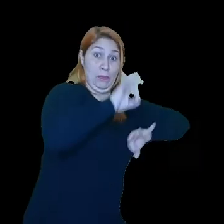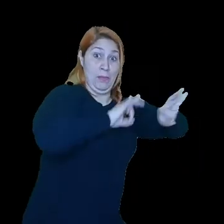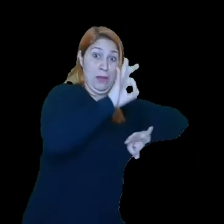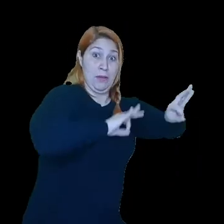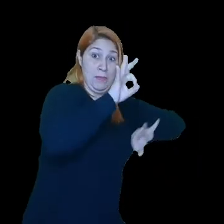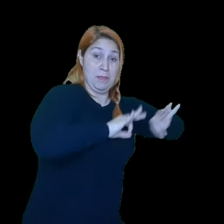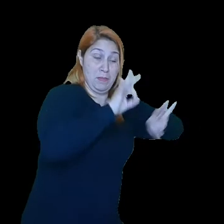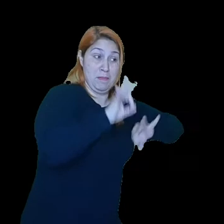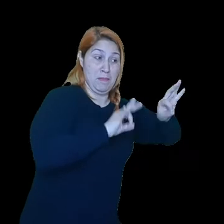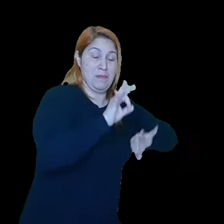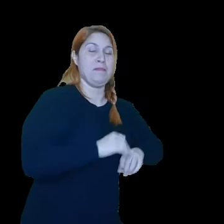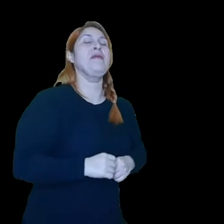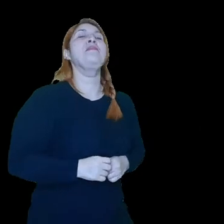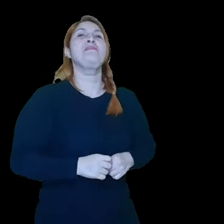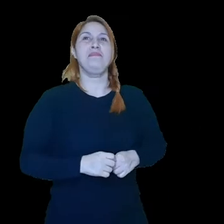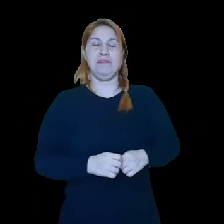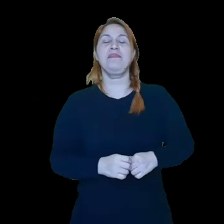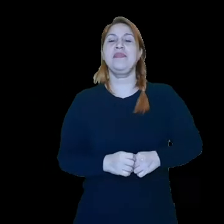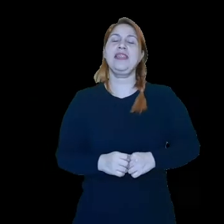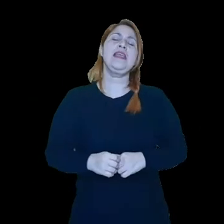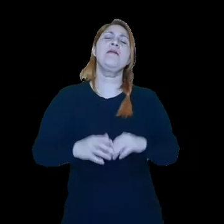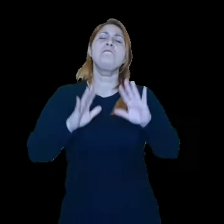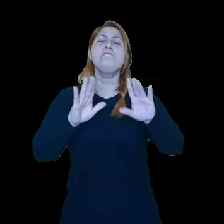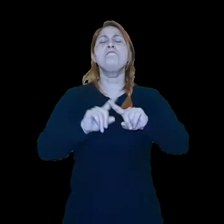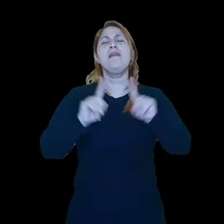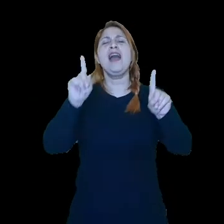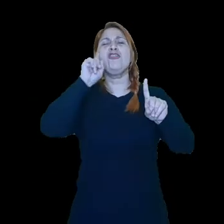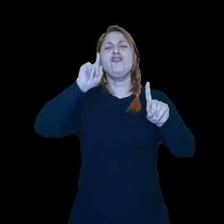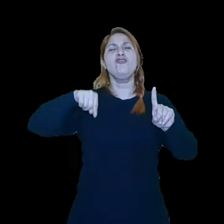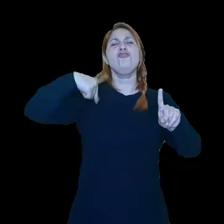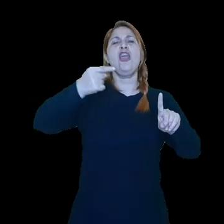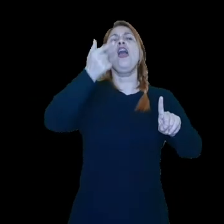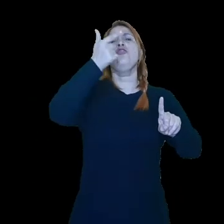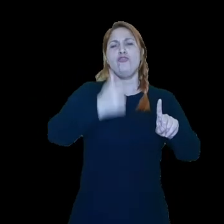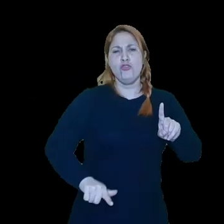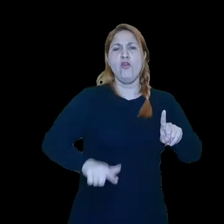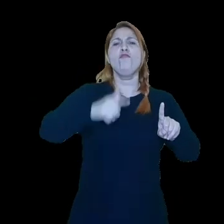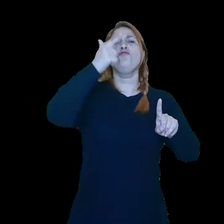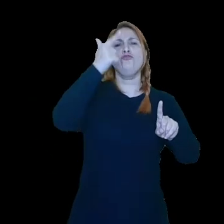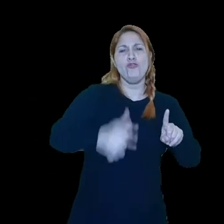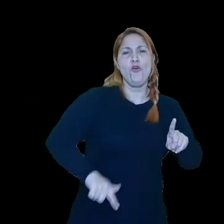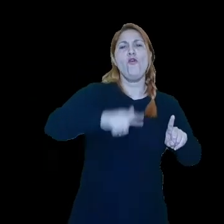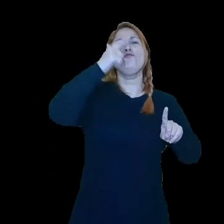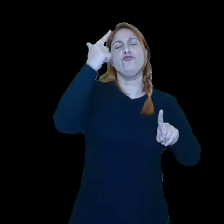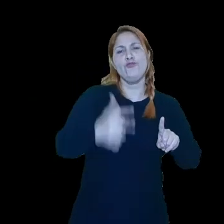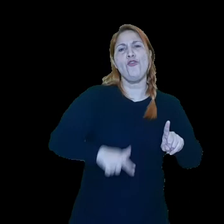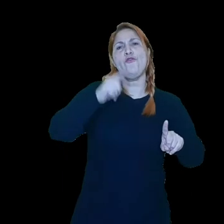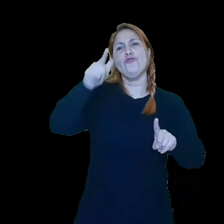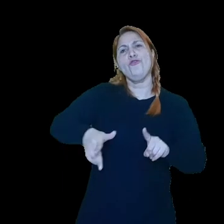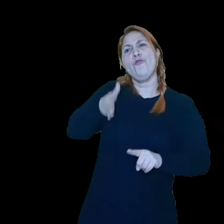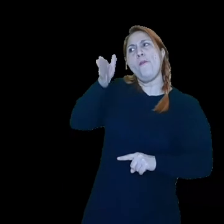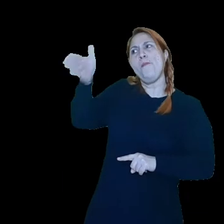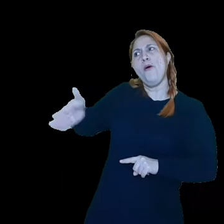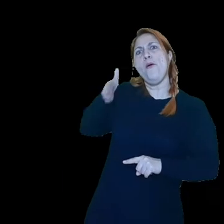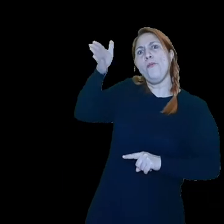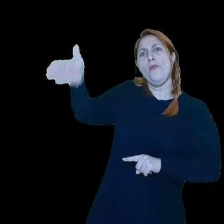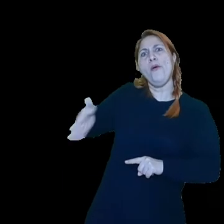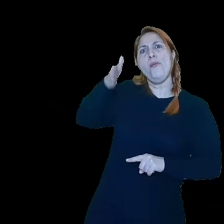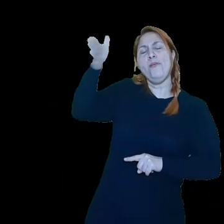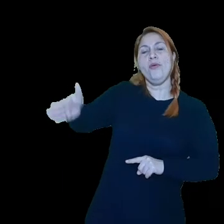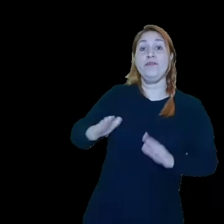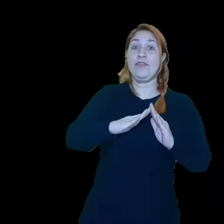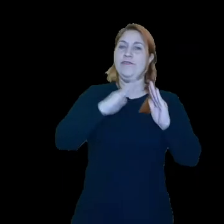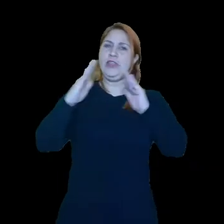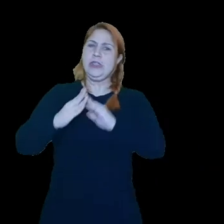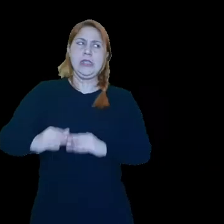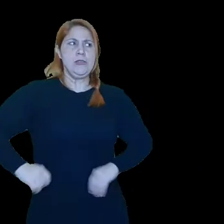prepará-lo. Como isso acontecia todas as manhãs, Dona Mercedes acabou se enfezando. Maria Angula